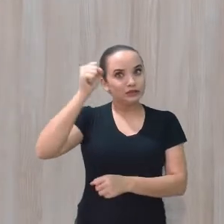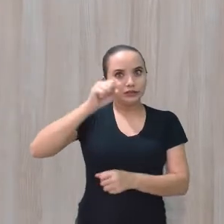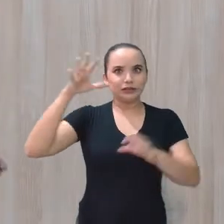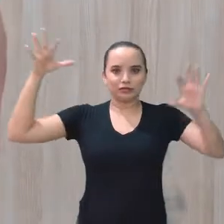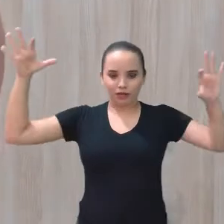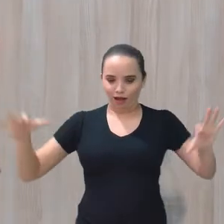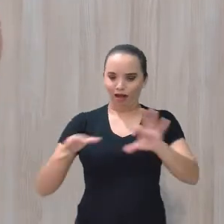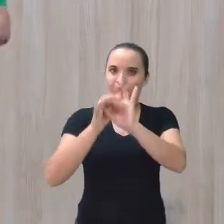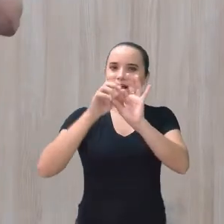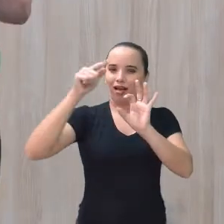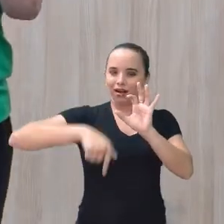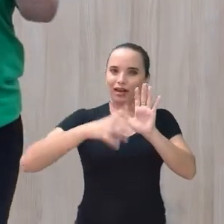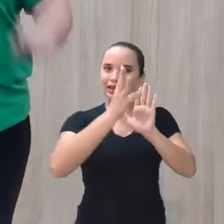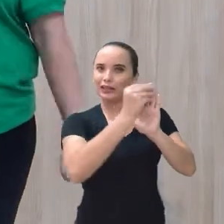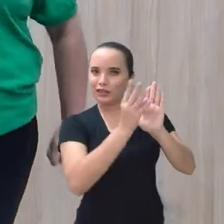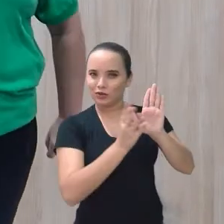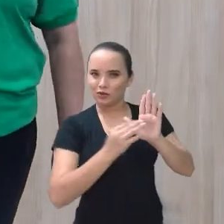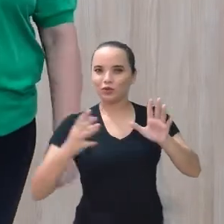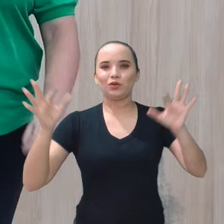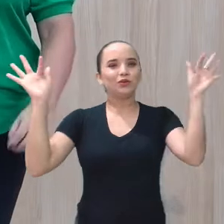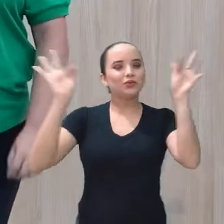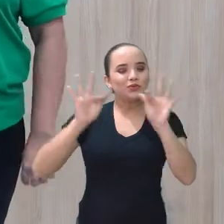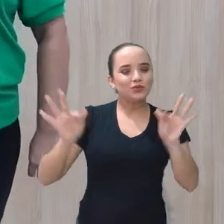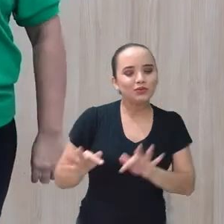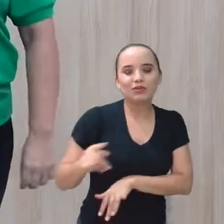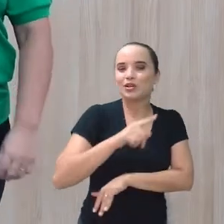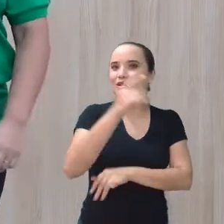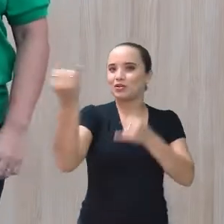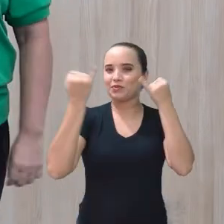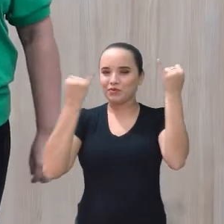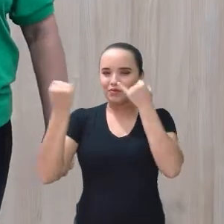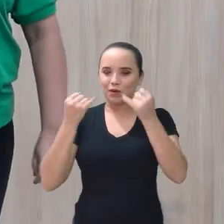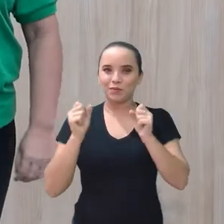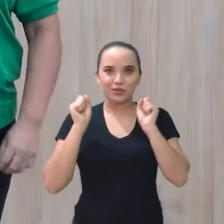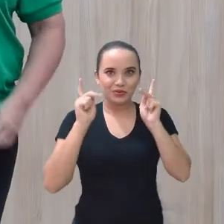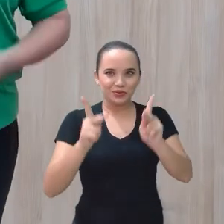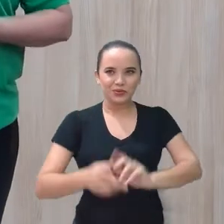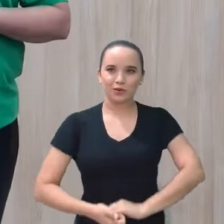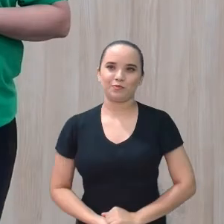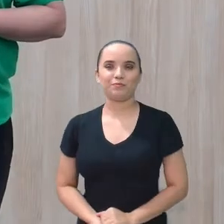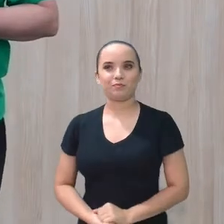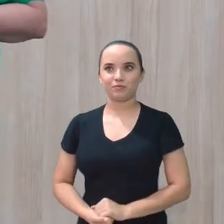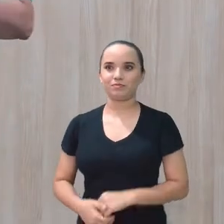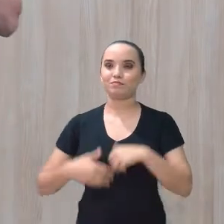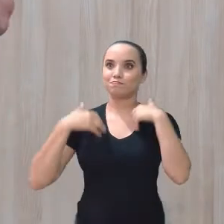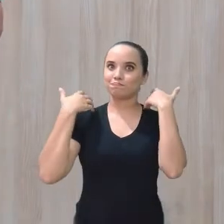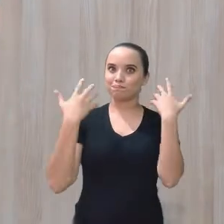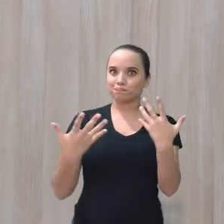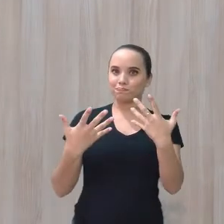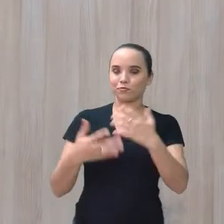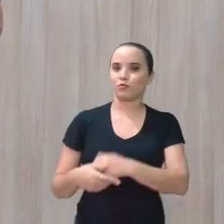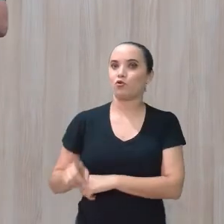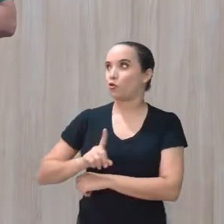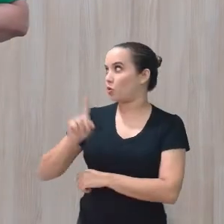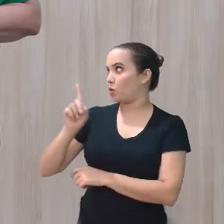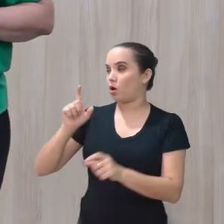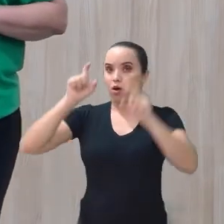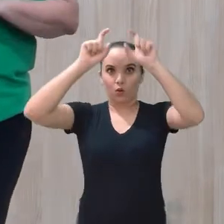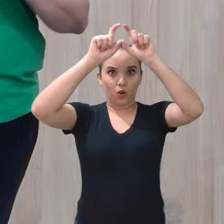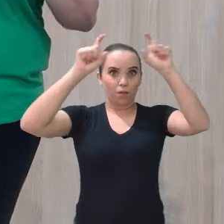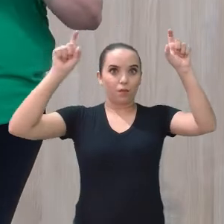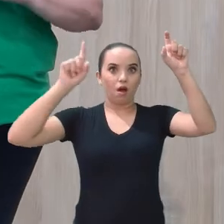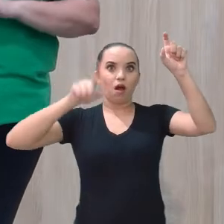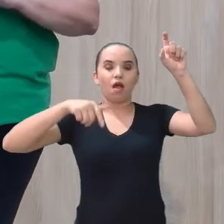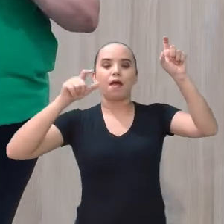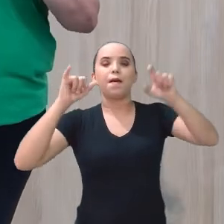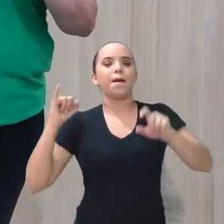no conteúdo. Fiquei muito feliz com essa informação, viu, Diogo? Beijo. Então, a manchete é muito importante